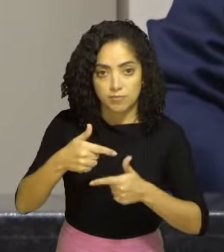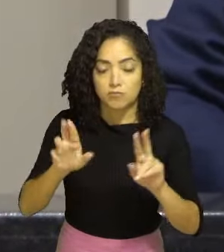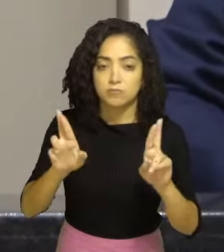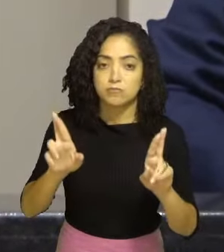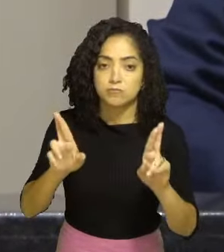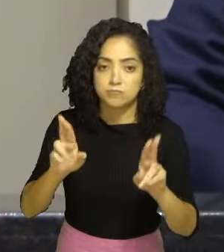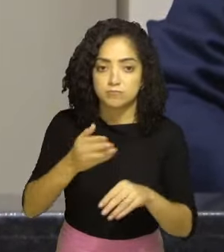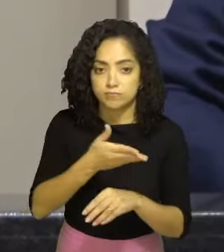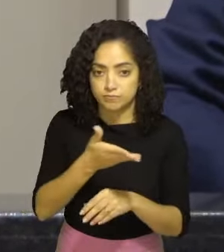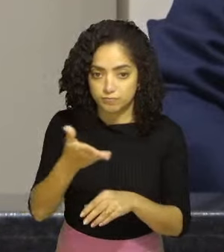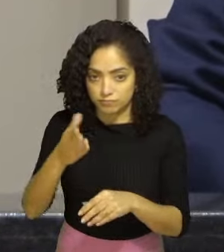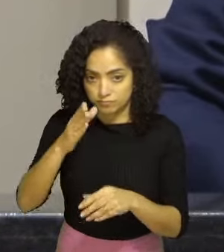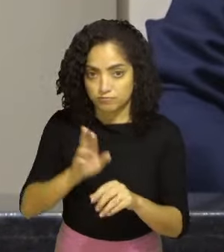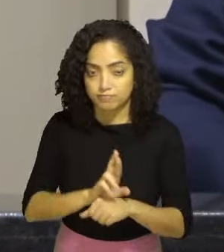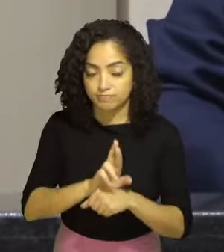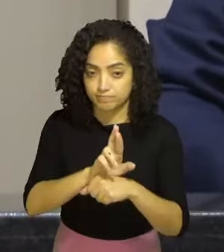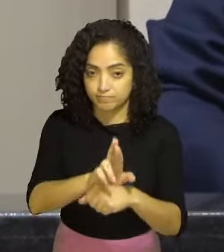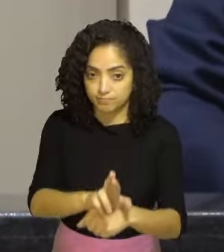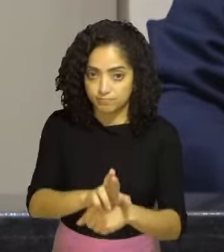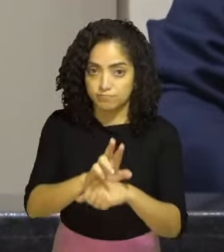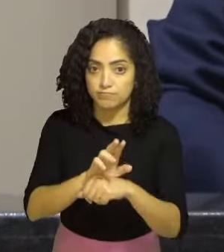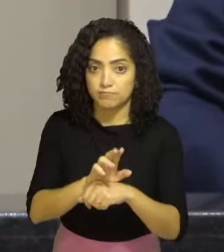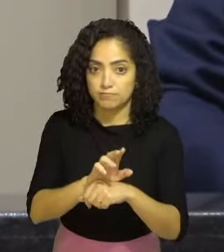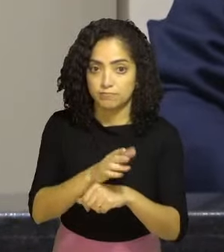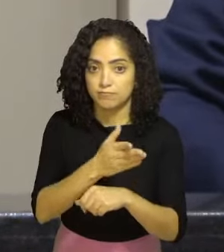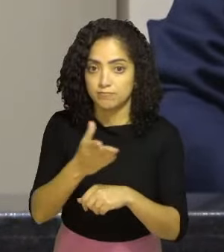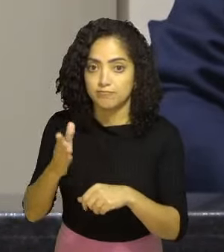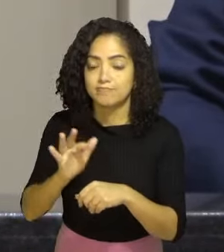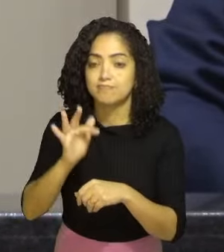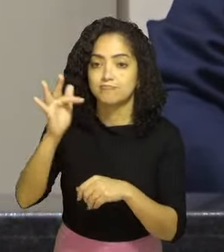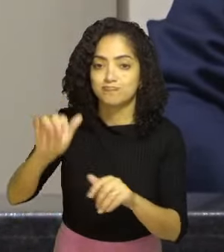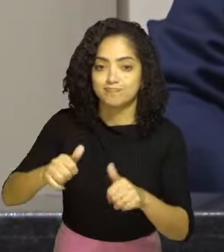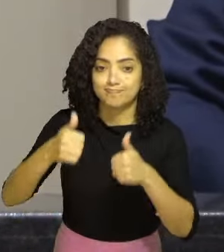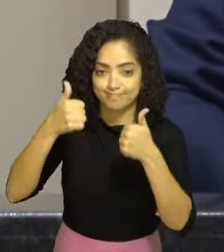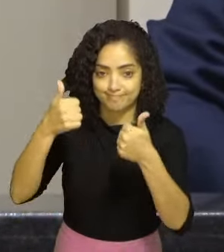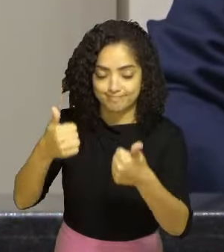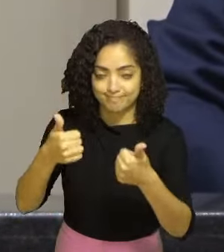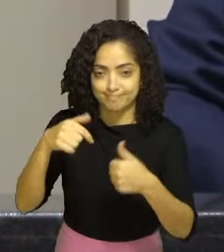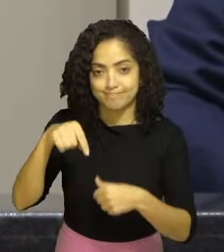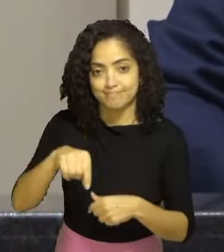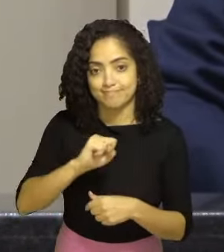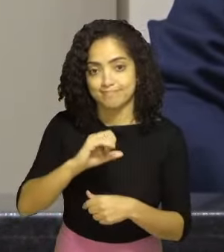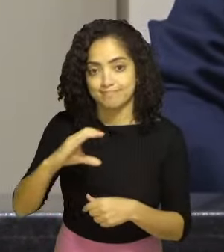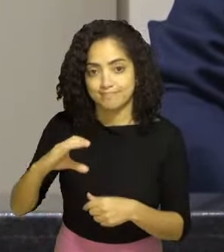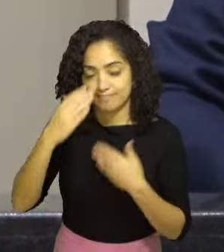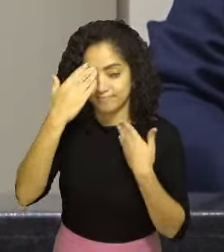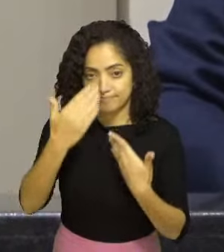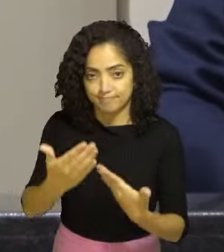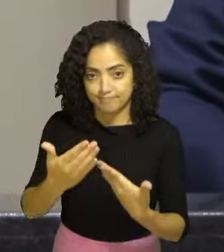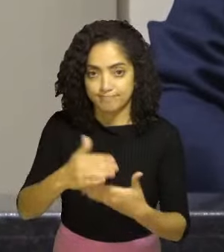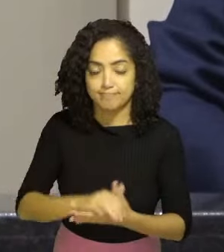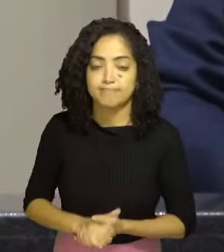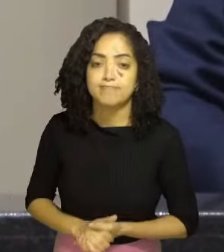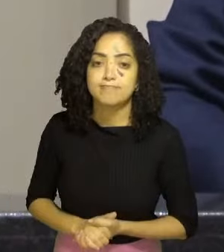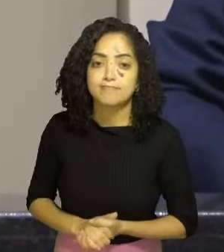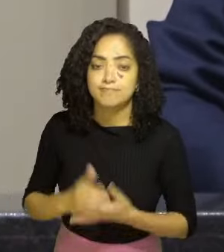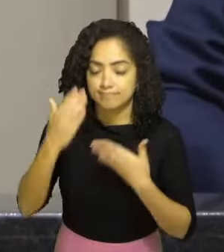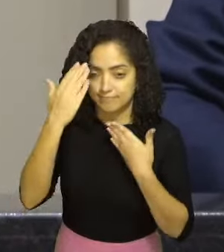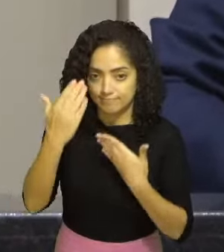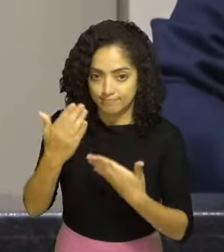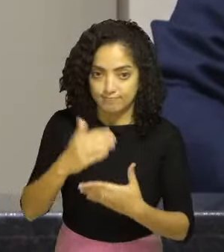que vocês representam para dias melhores em nosso estado. Muito obrigada, muito obrigada, muito